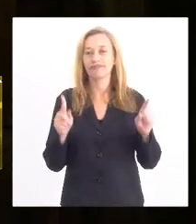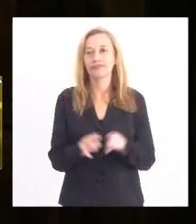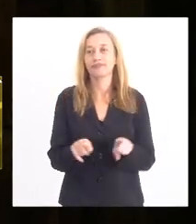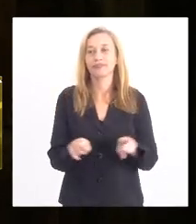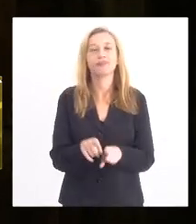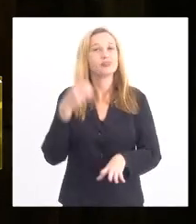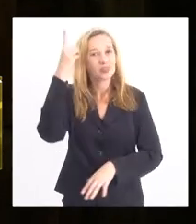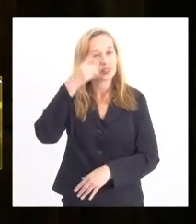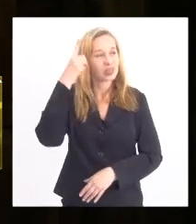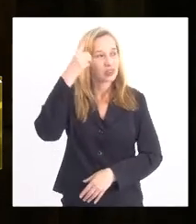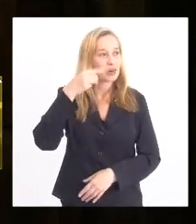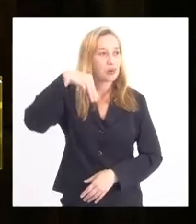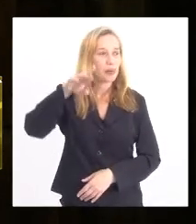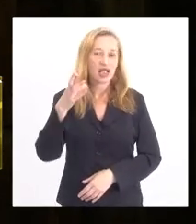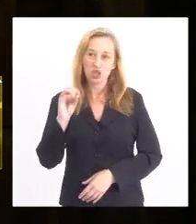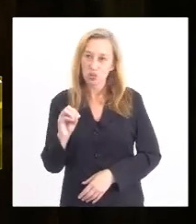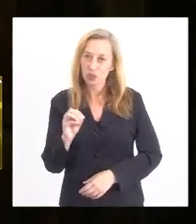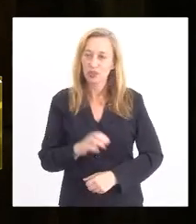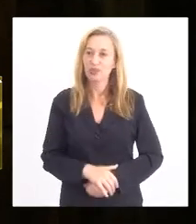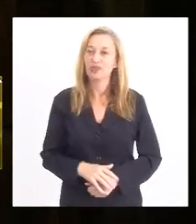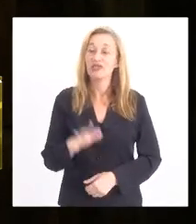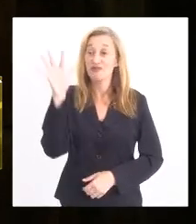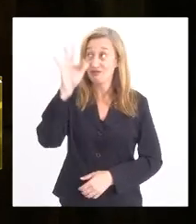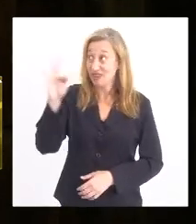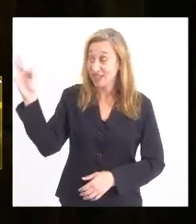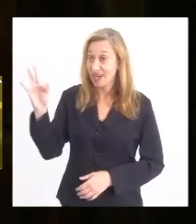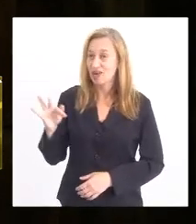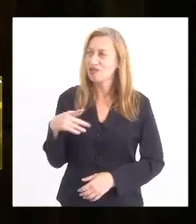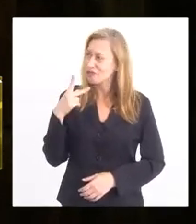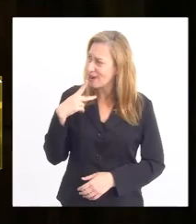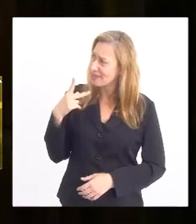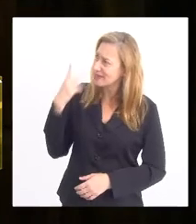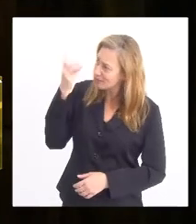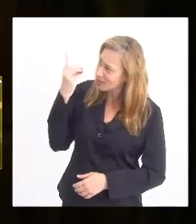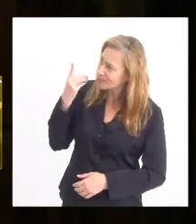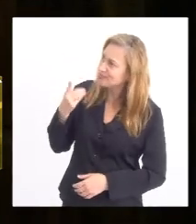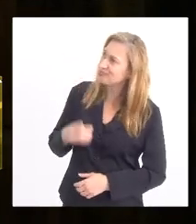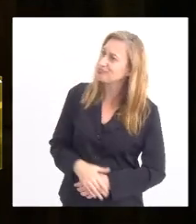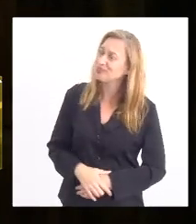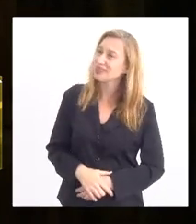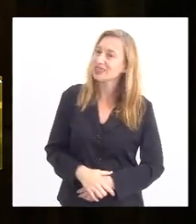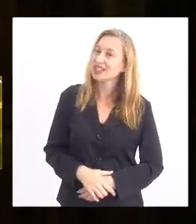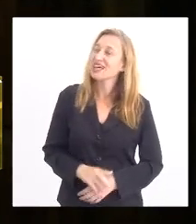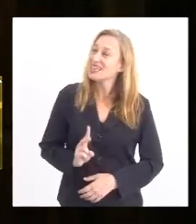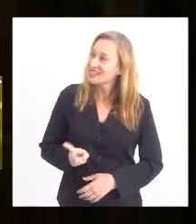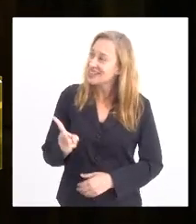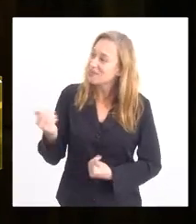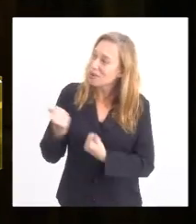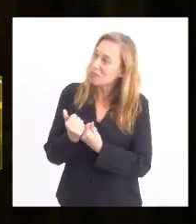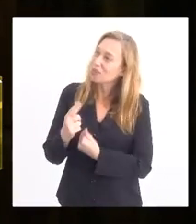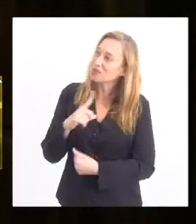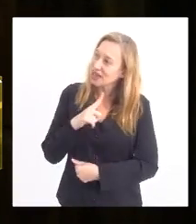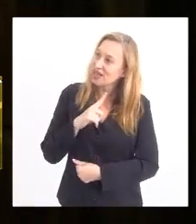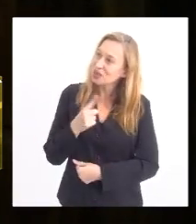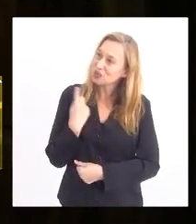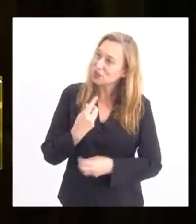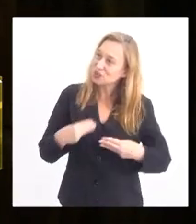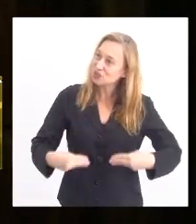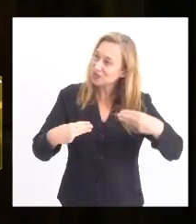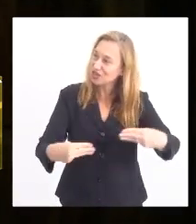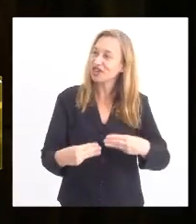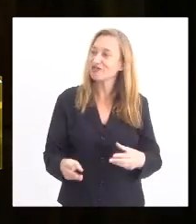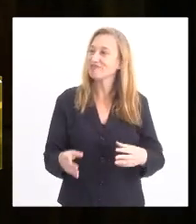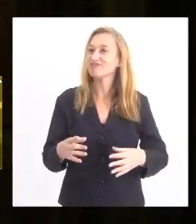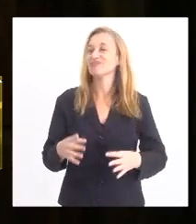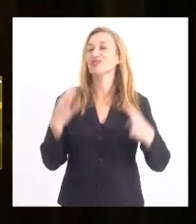o deputado Márcio Lab deputado federal deputado eu sempre conto conosco no Ministério do Turismo